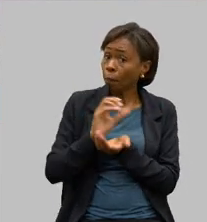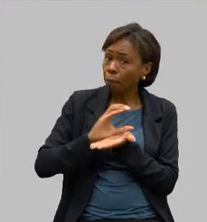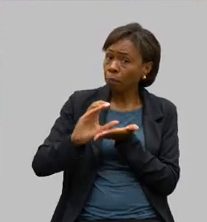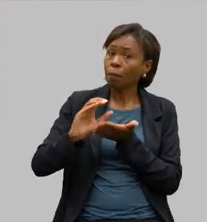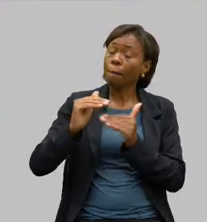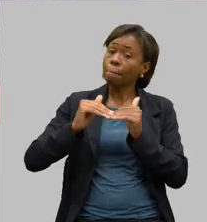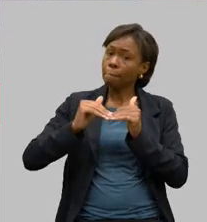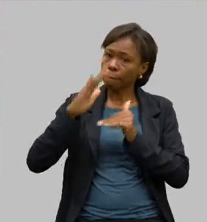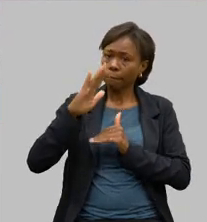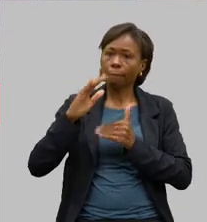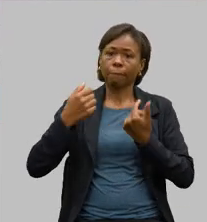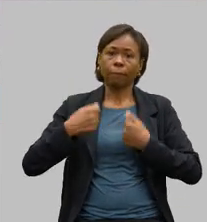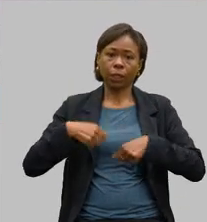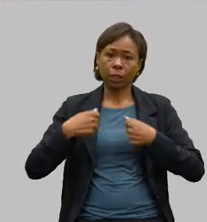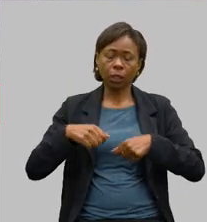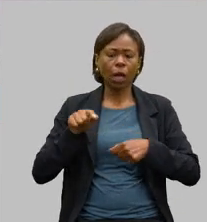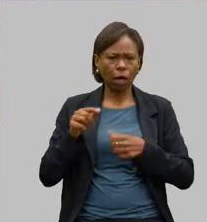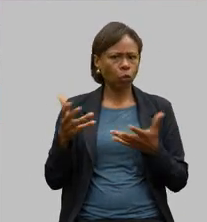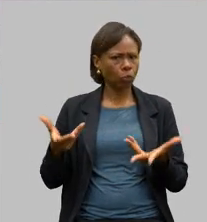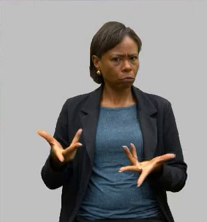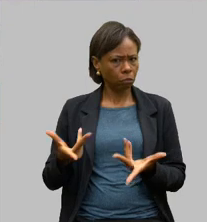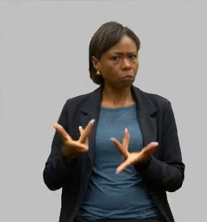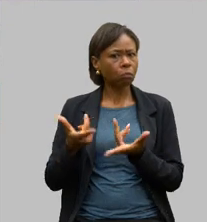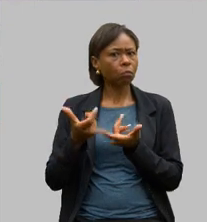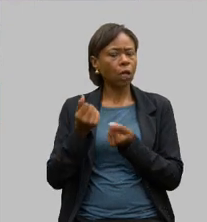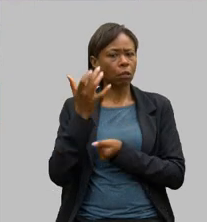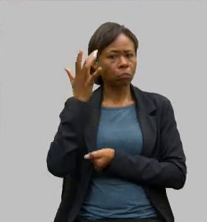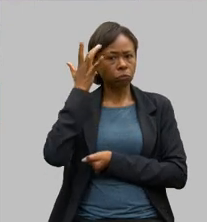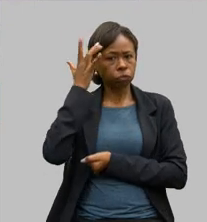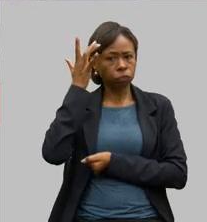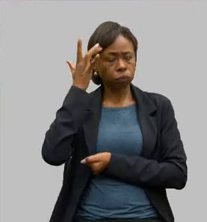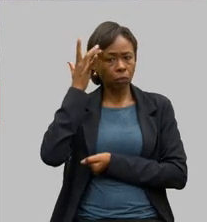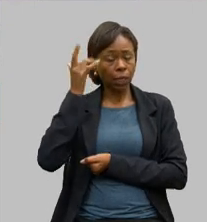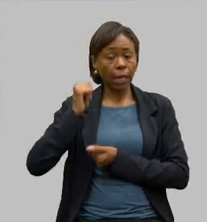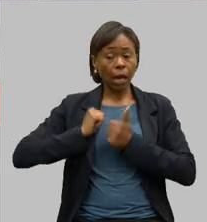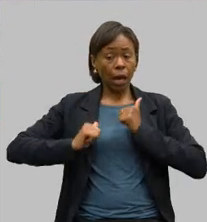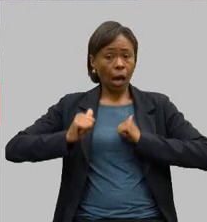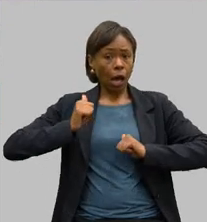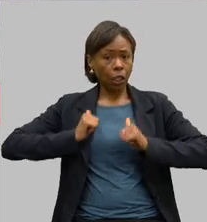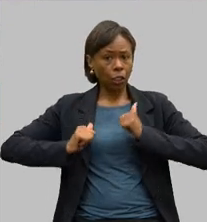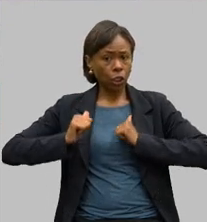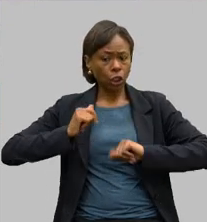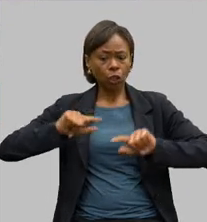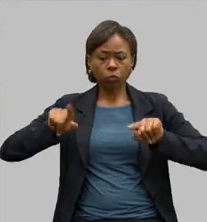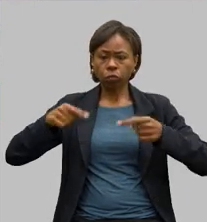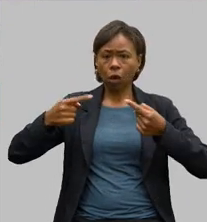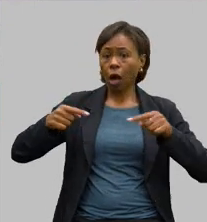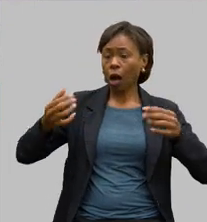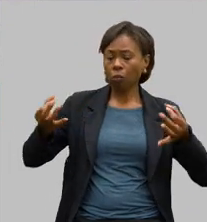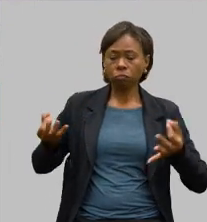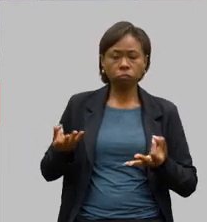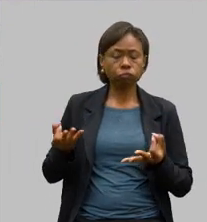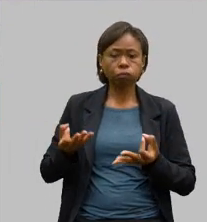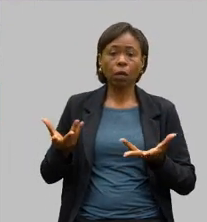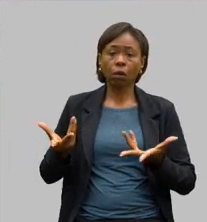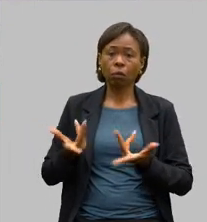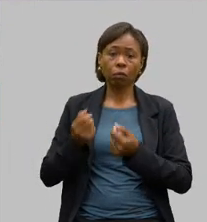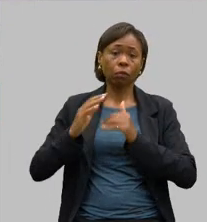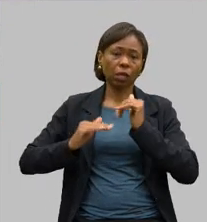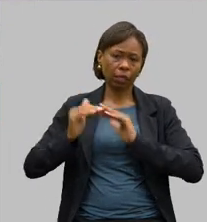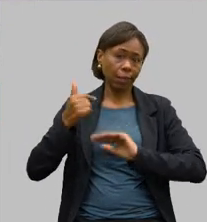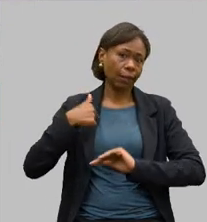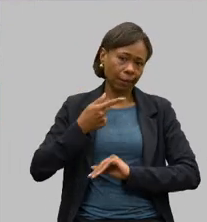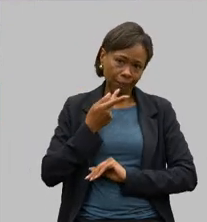eh muito grande ela tem né artistas muito grandes Ela precisa também eu falo isso com muita clareza porque eu já